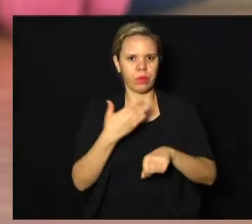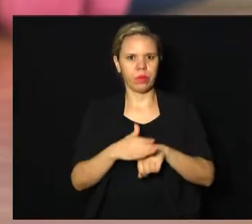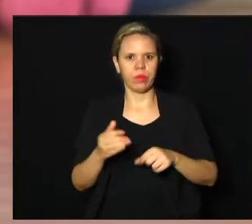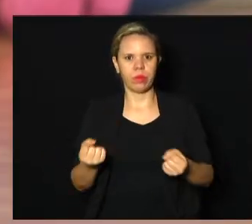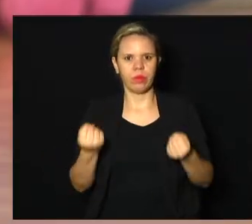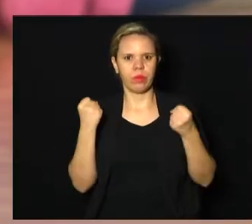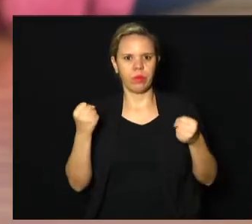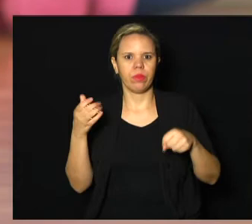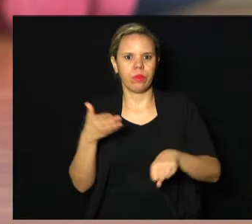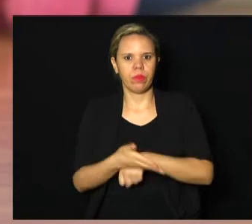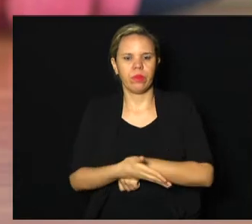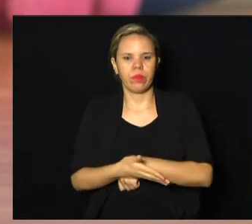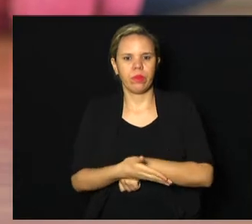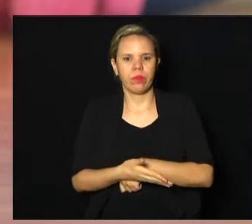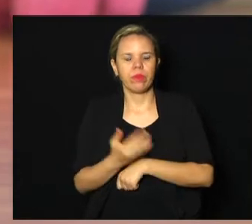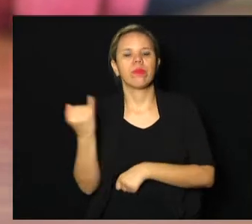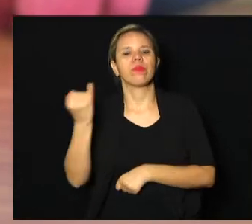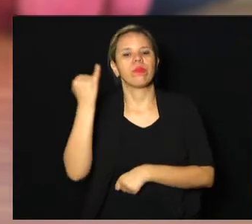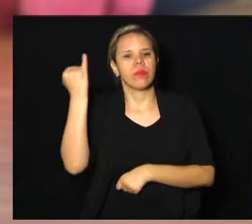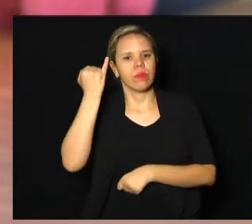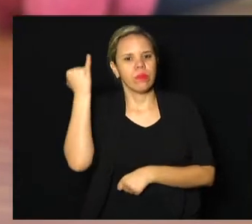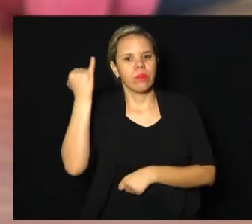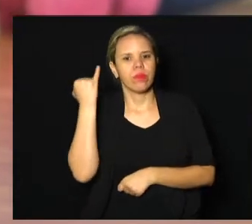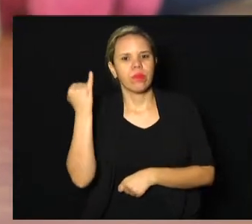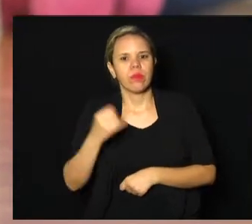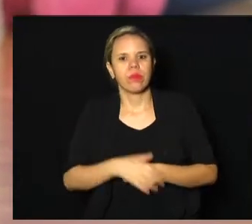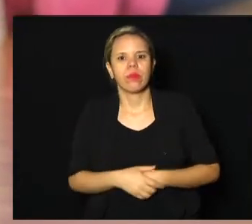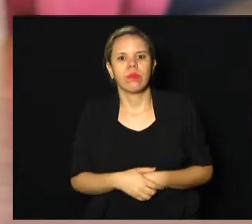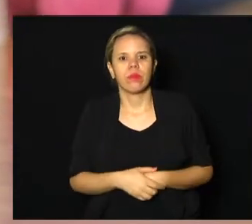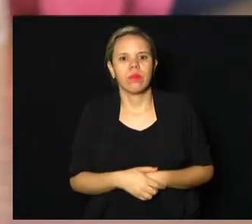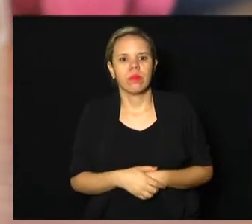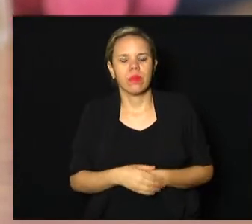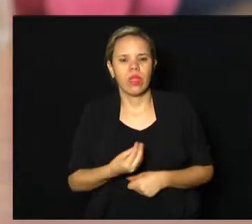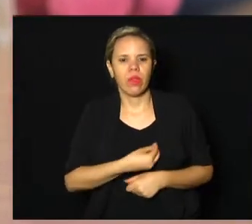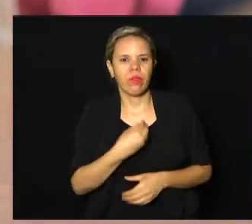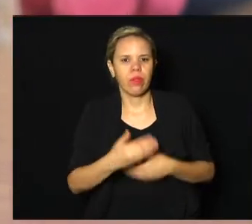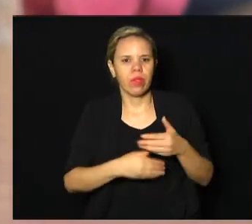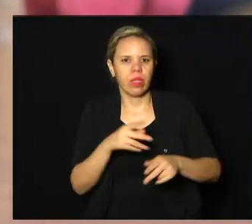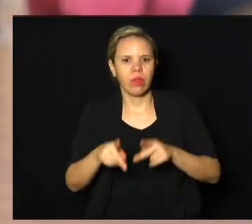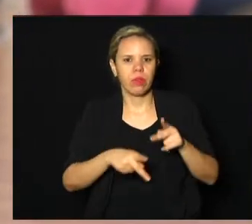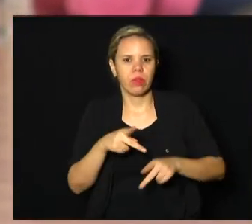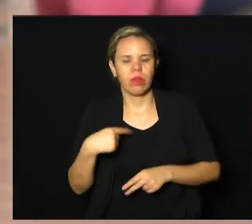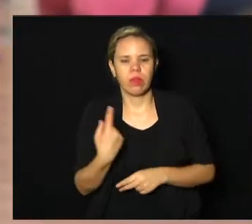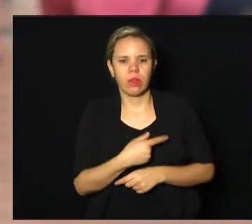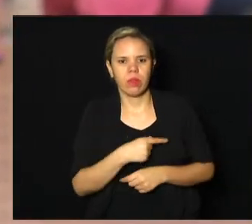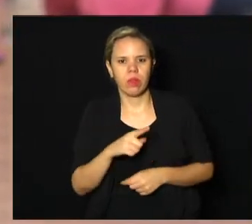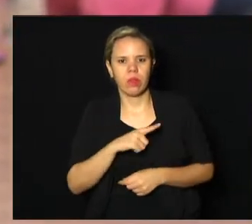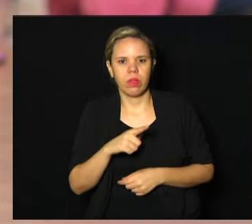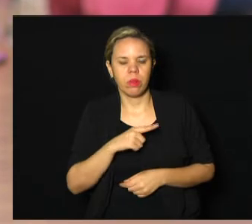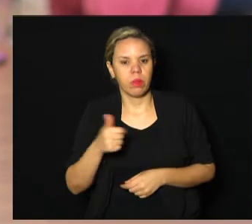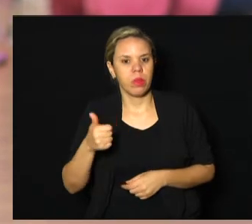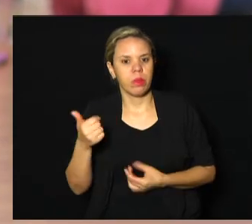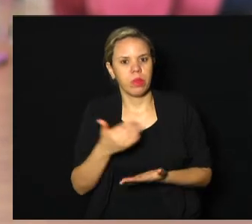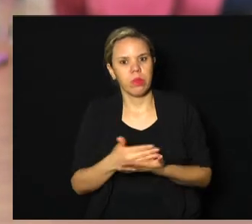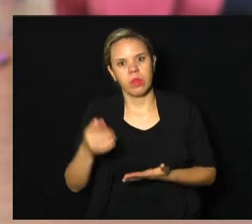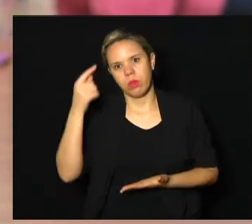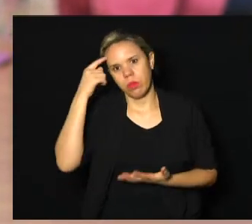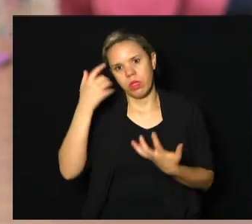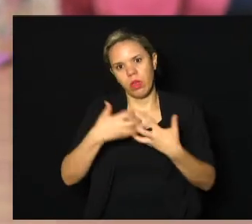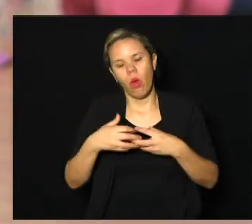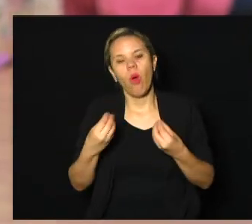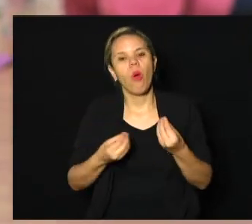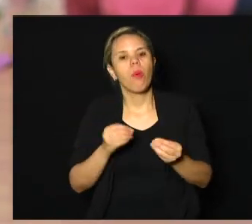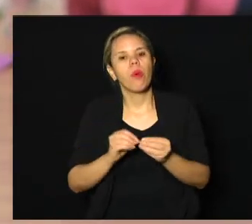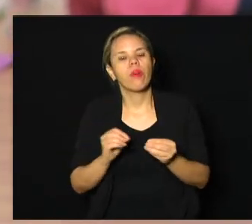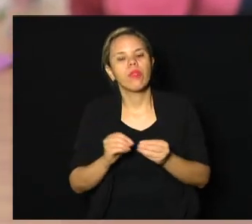entrado, né, com uma certa importância na rotina das pessoas, porque a gente está começando pela primeira vez a pensar como que